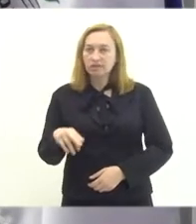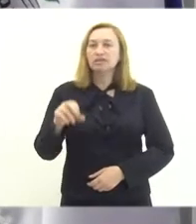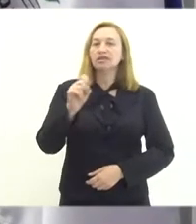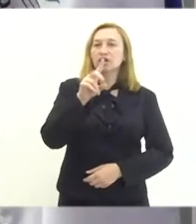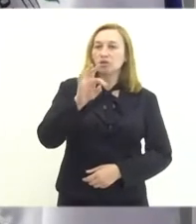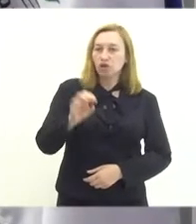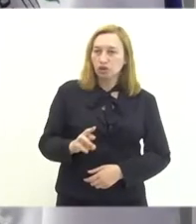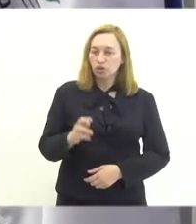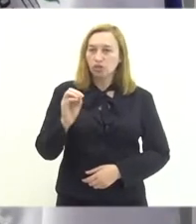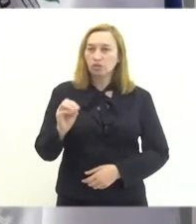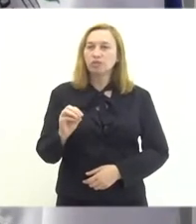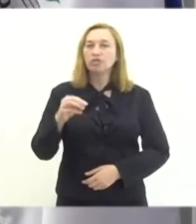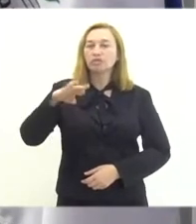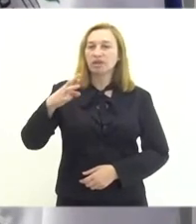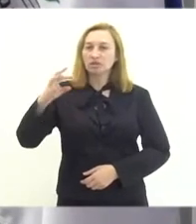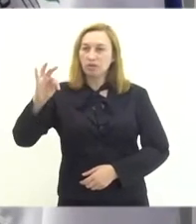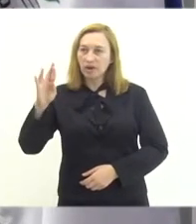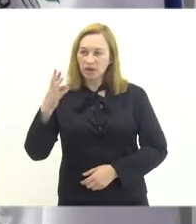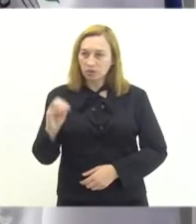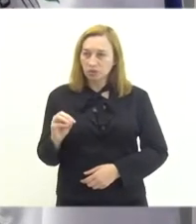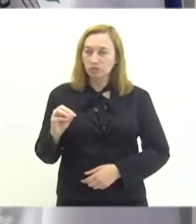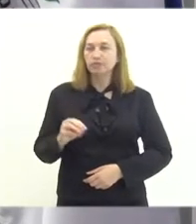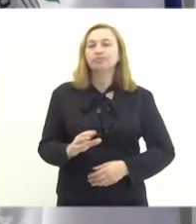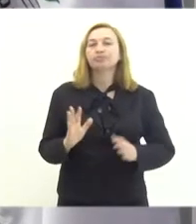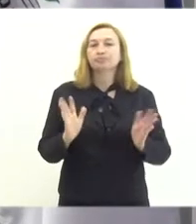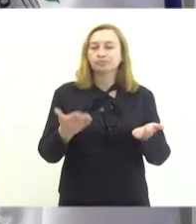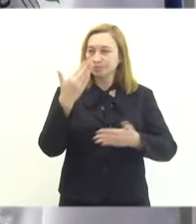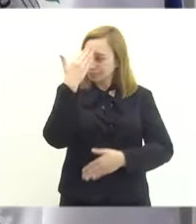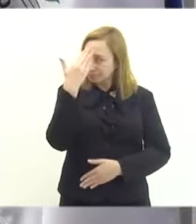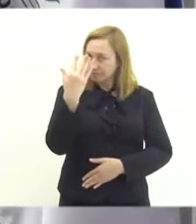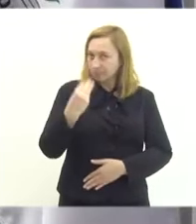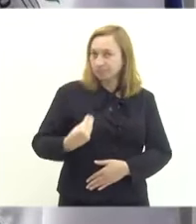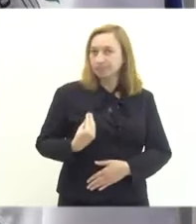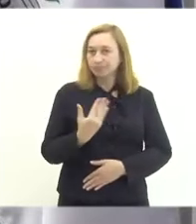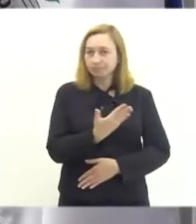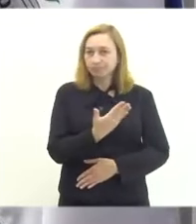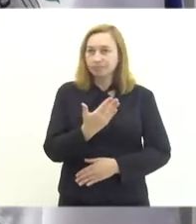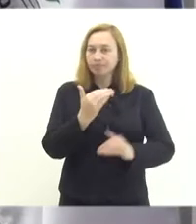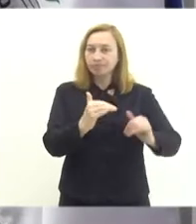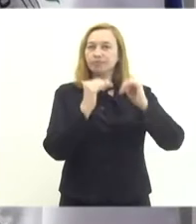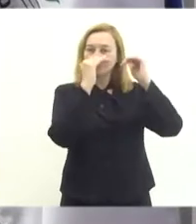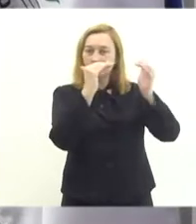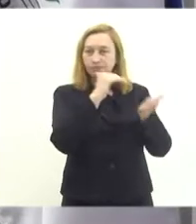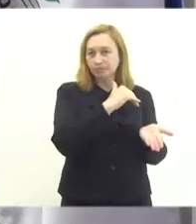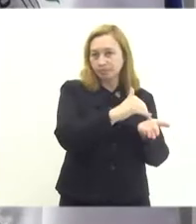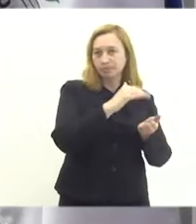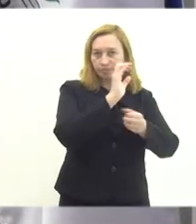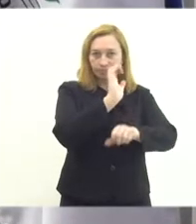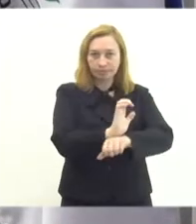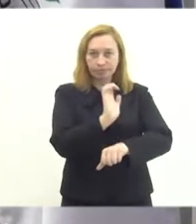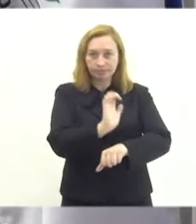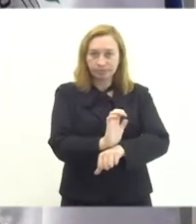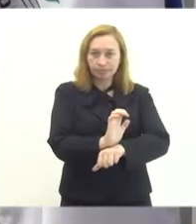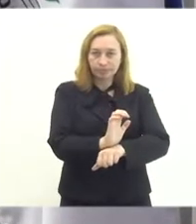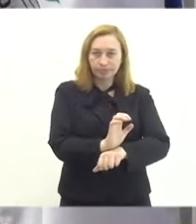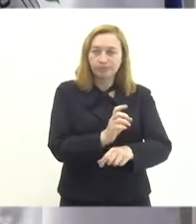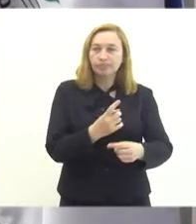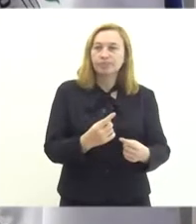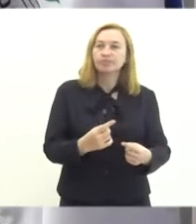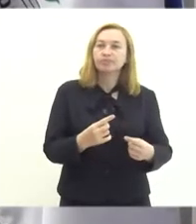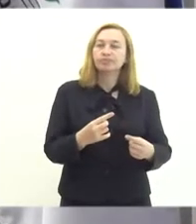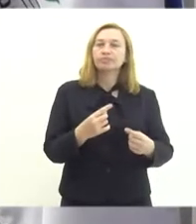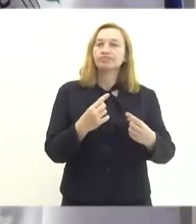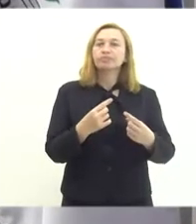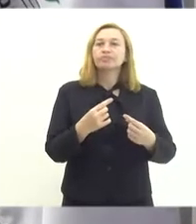também o deputado Márcio Alberto Desde já agradeço a presença do subsecretário de estado e prevenção à dependência